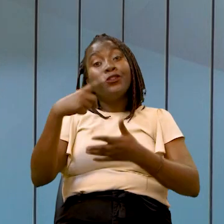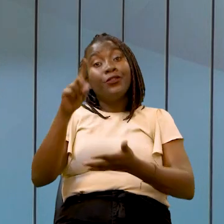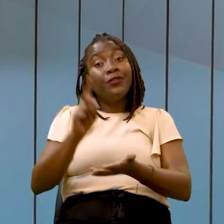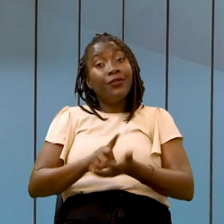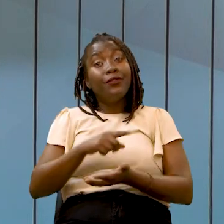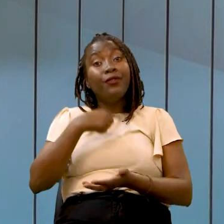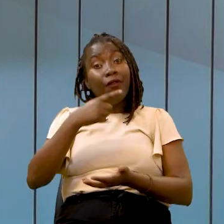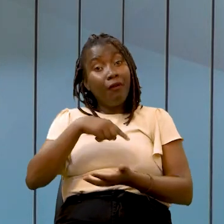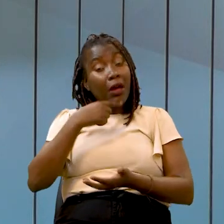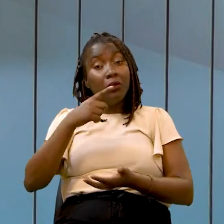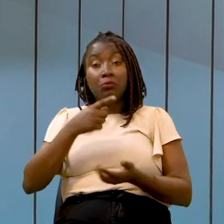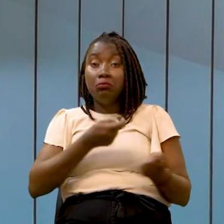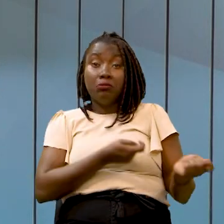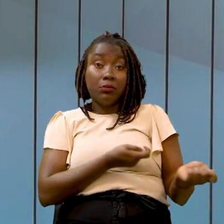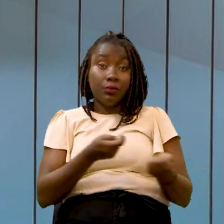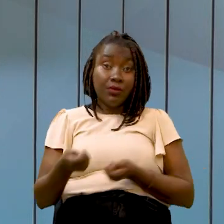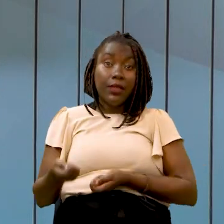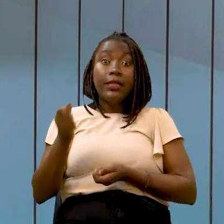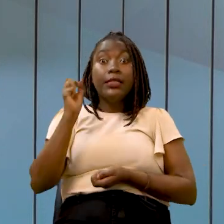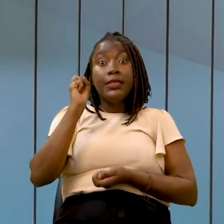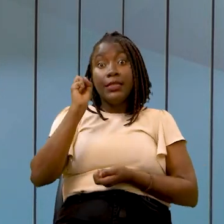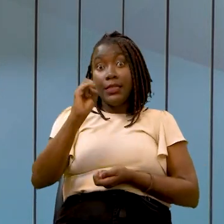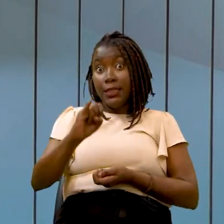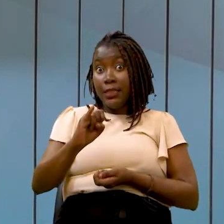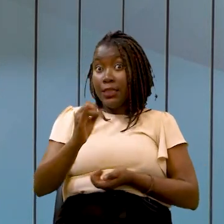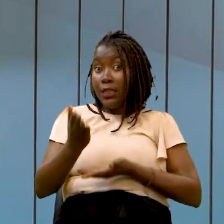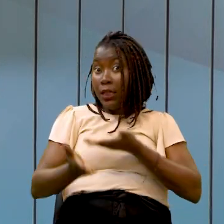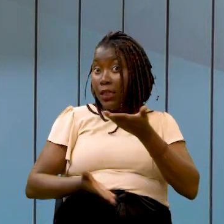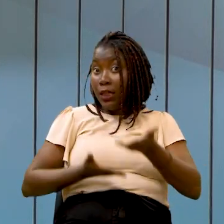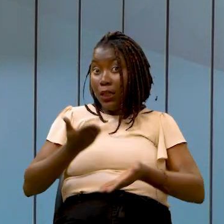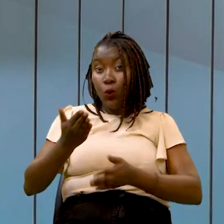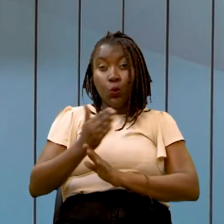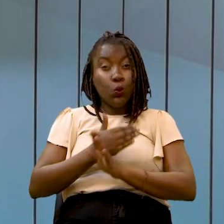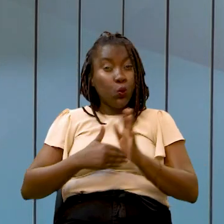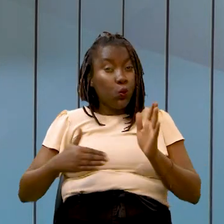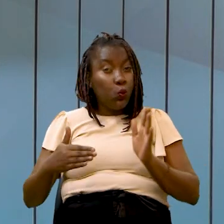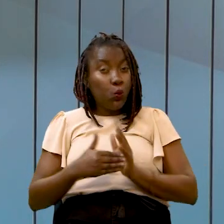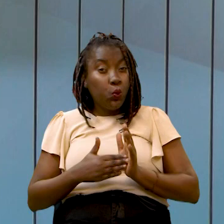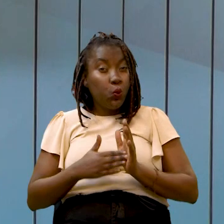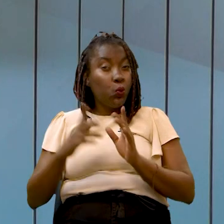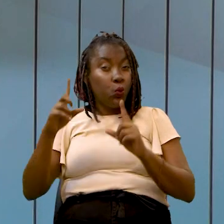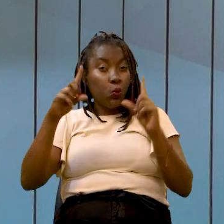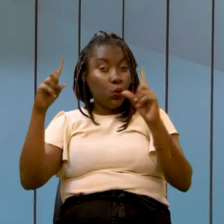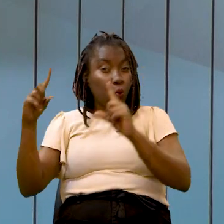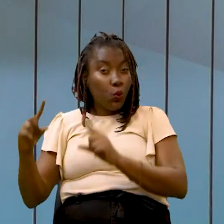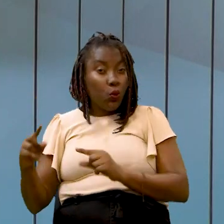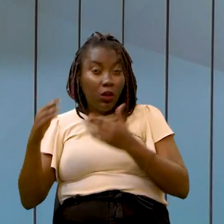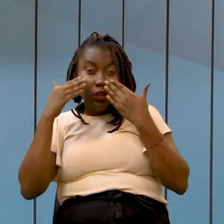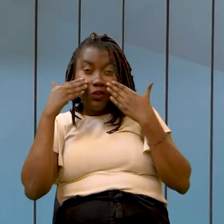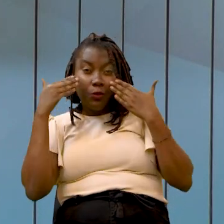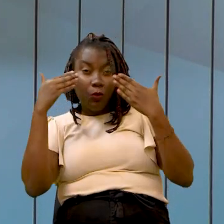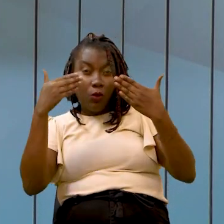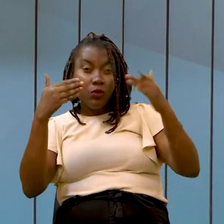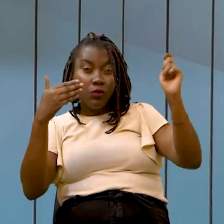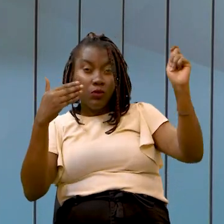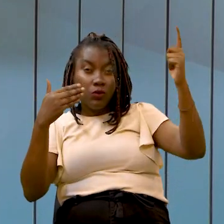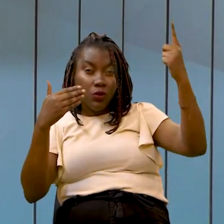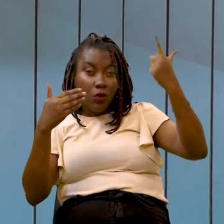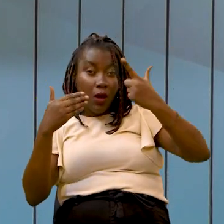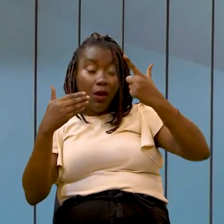porque de fato isso é uma dúvida frequente, né? Se esse cuidado todo para diminuir a